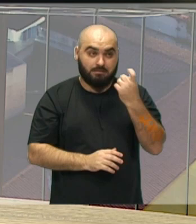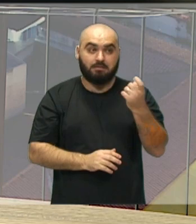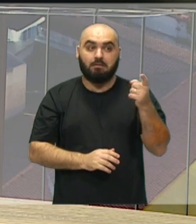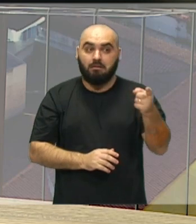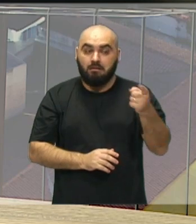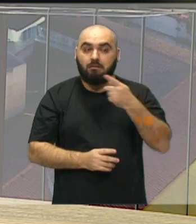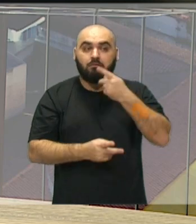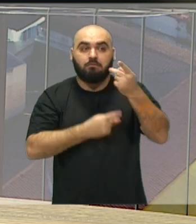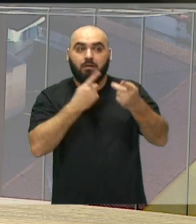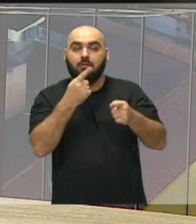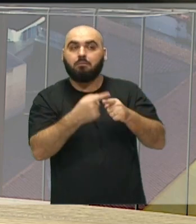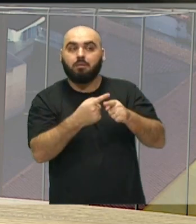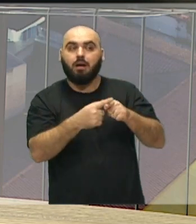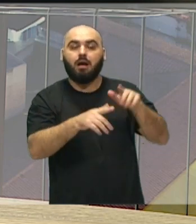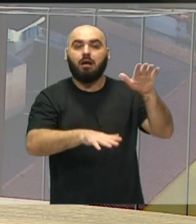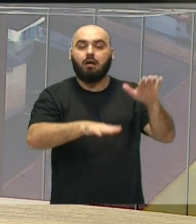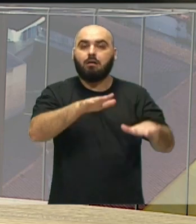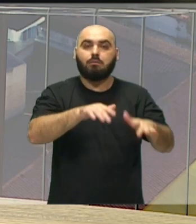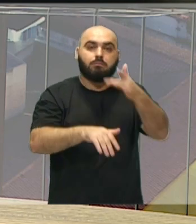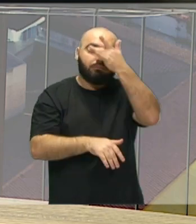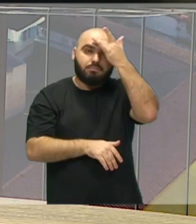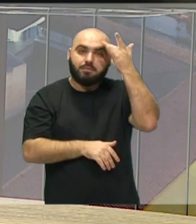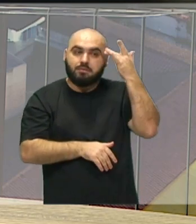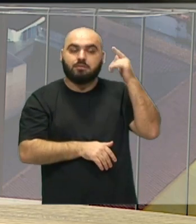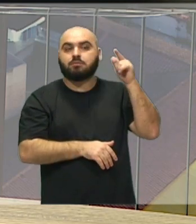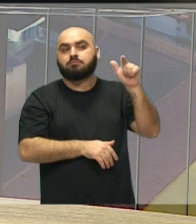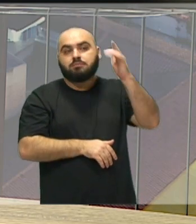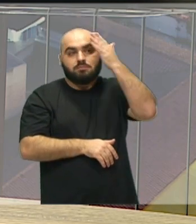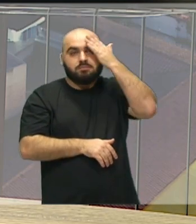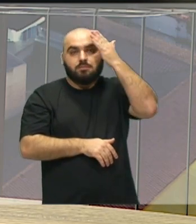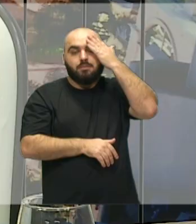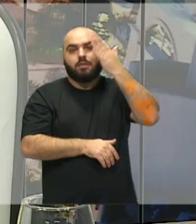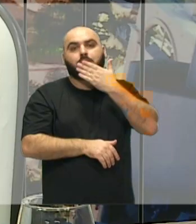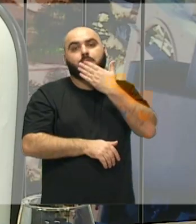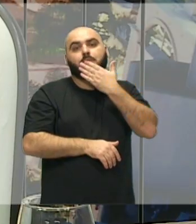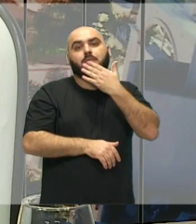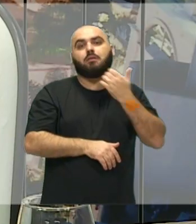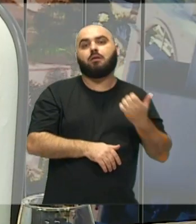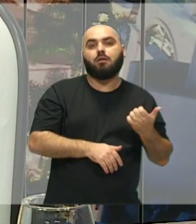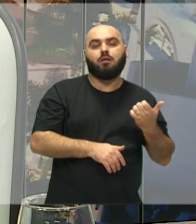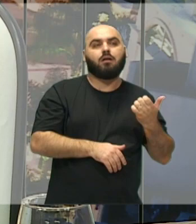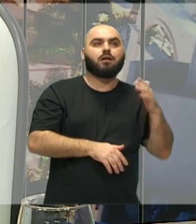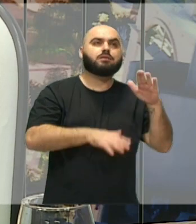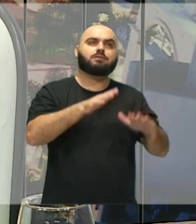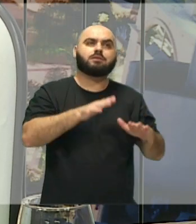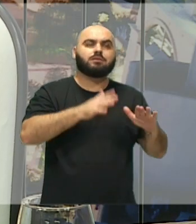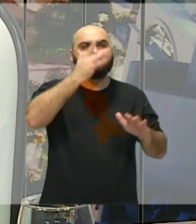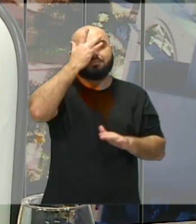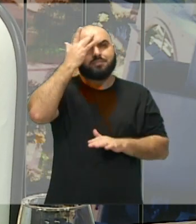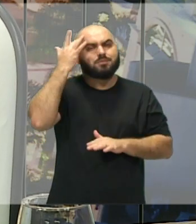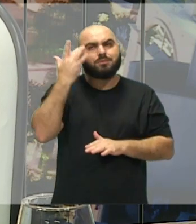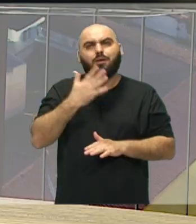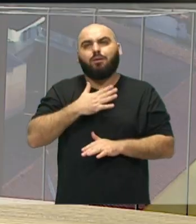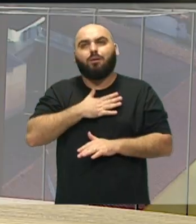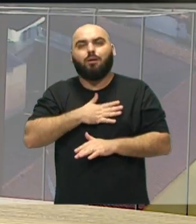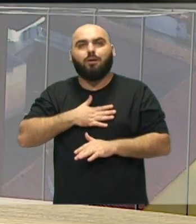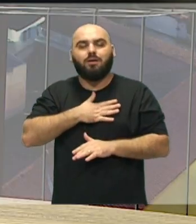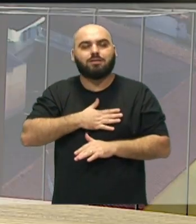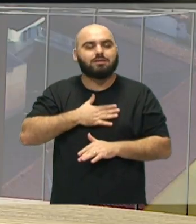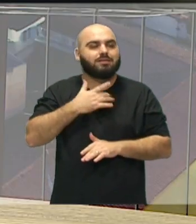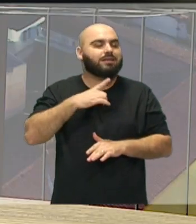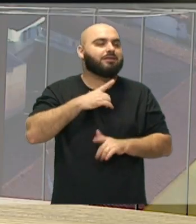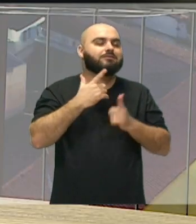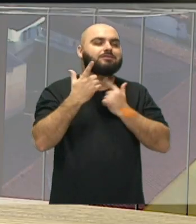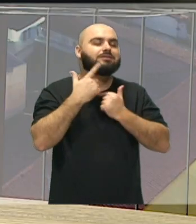as pessoas, a intenção é a melhor, ninguém está ali para prejudicar o bichinho, gosta do bichinho, sim, mas